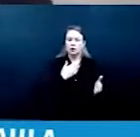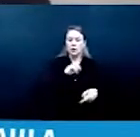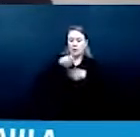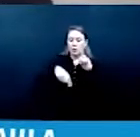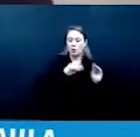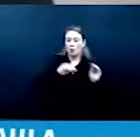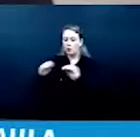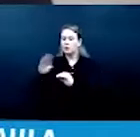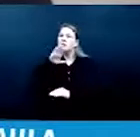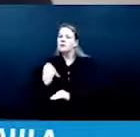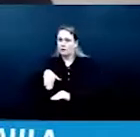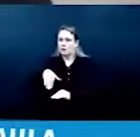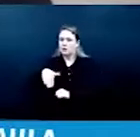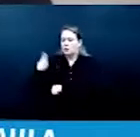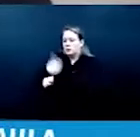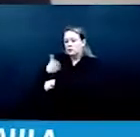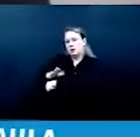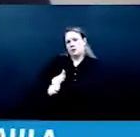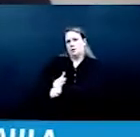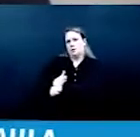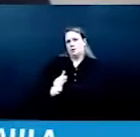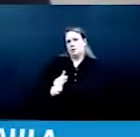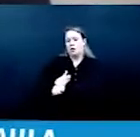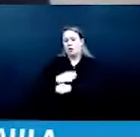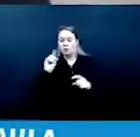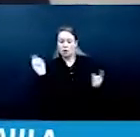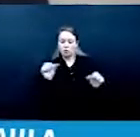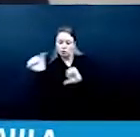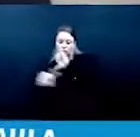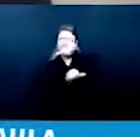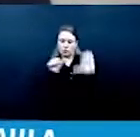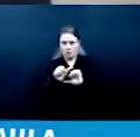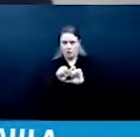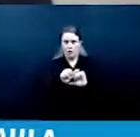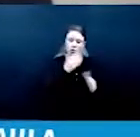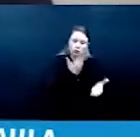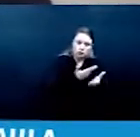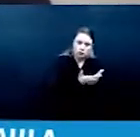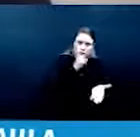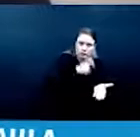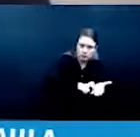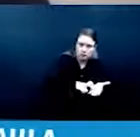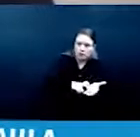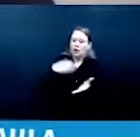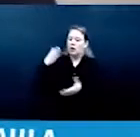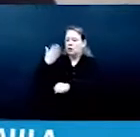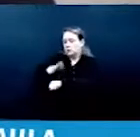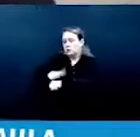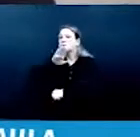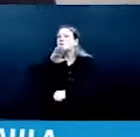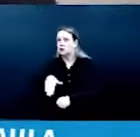tarde, e aí os treinamentos sempre eram na parte da tarde. Então de manhã eu ia para a escola, tinha aquele horáriozinho do treino, e